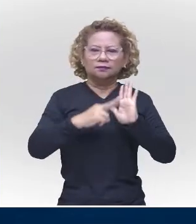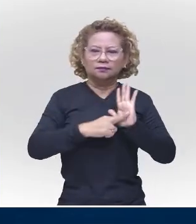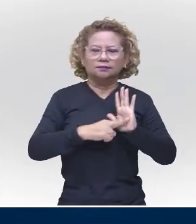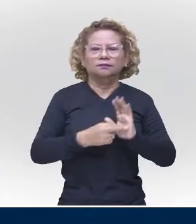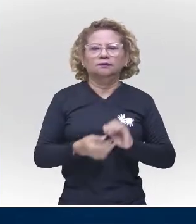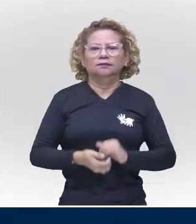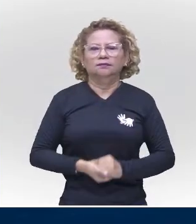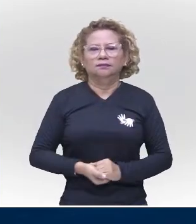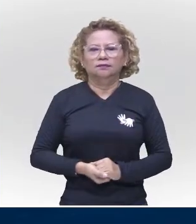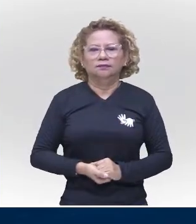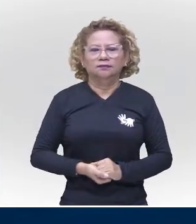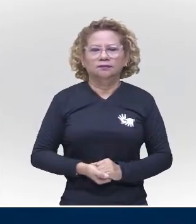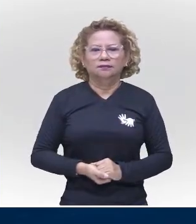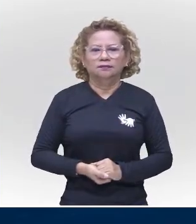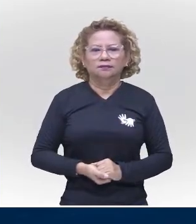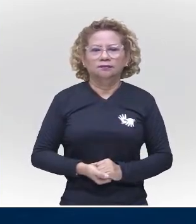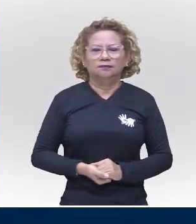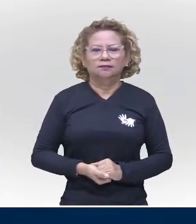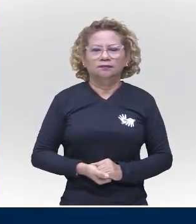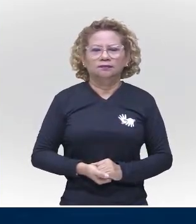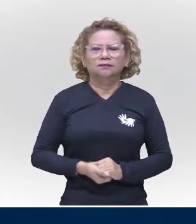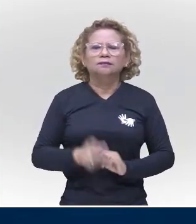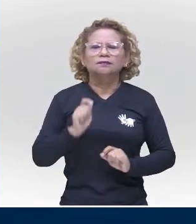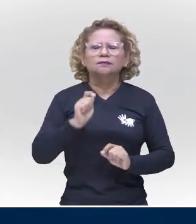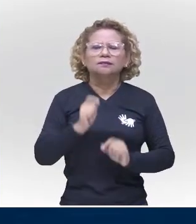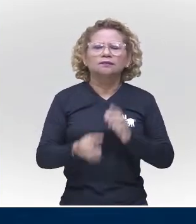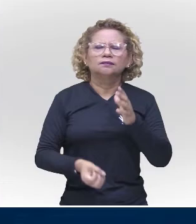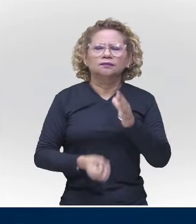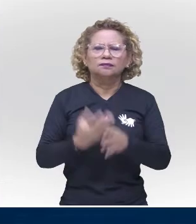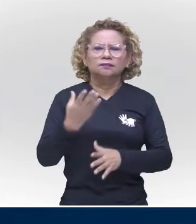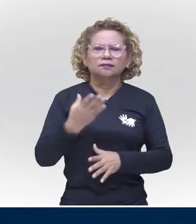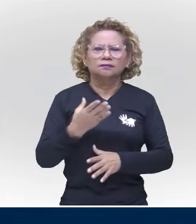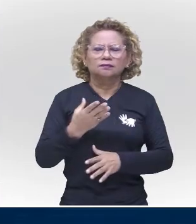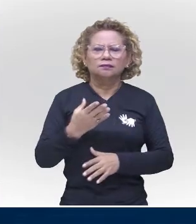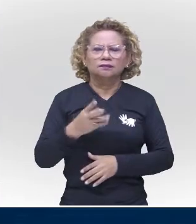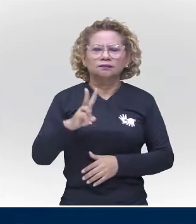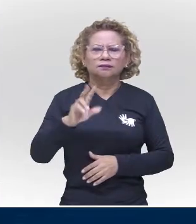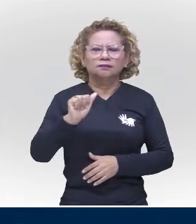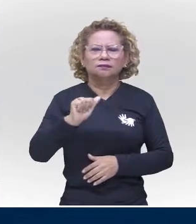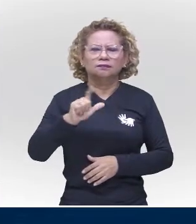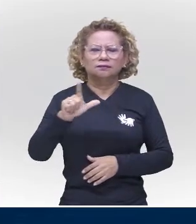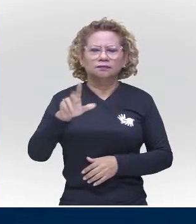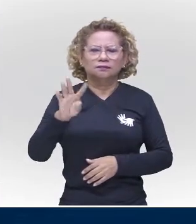O pai do futebol americano é o Walter Camp. Ele é